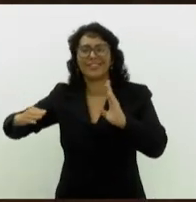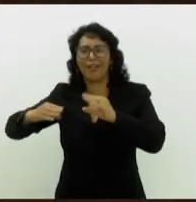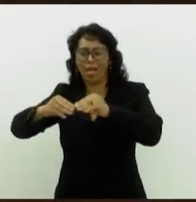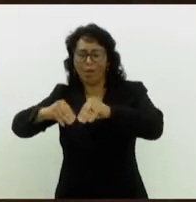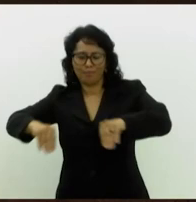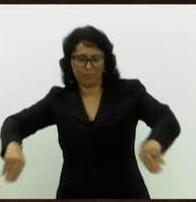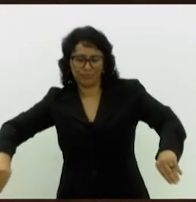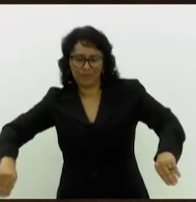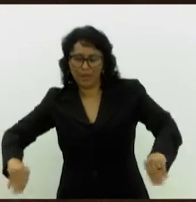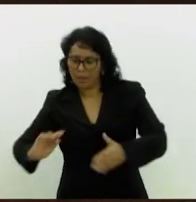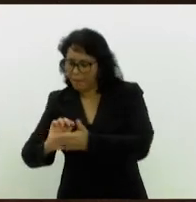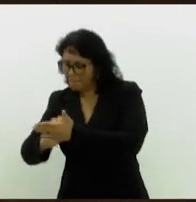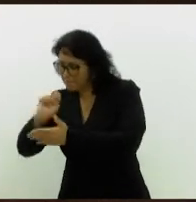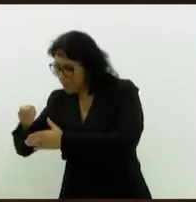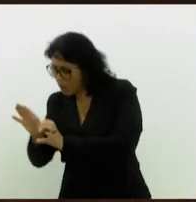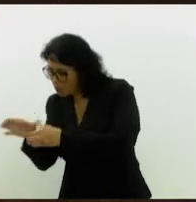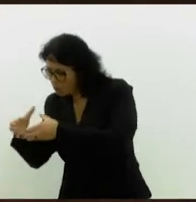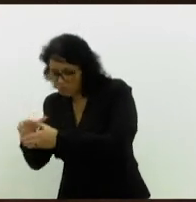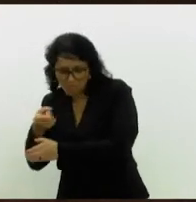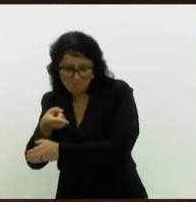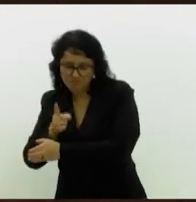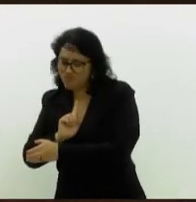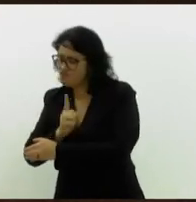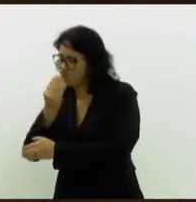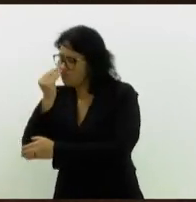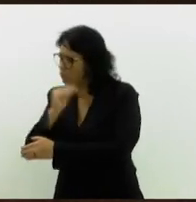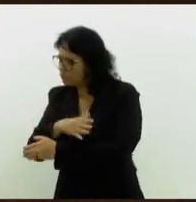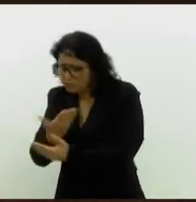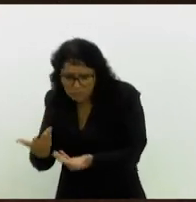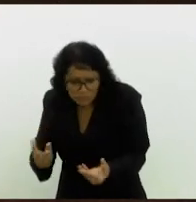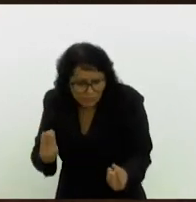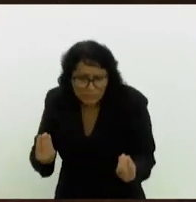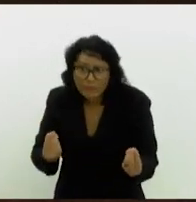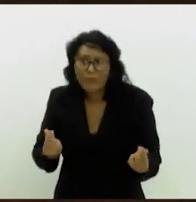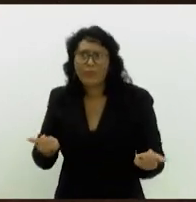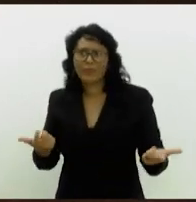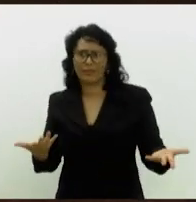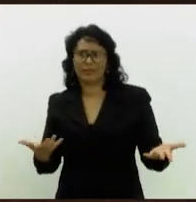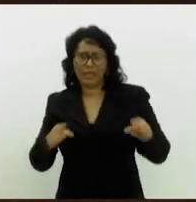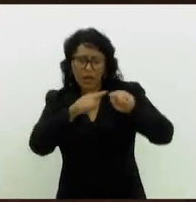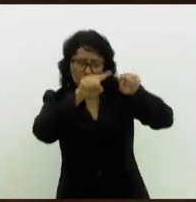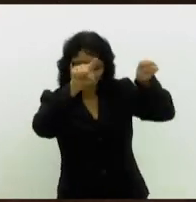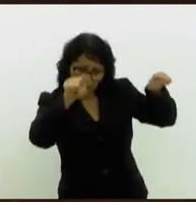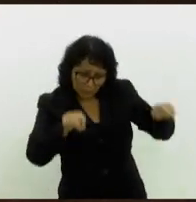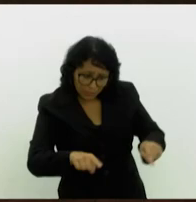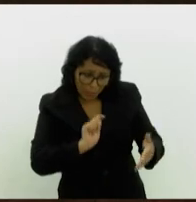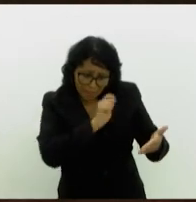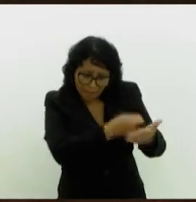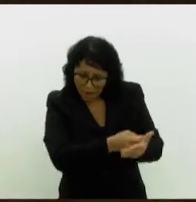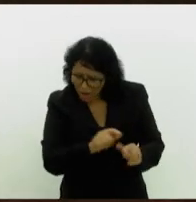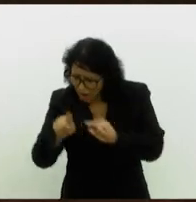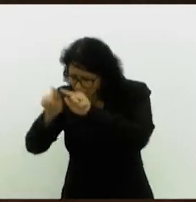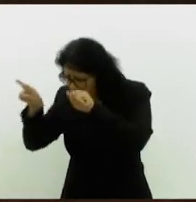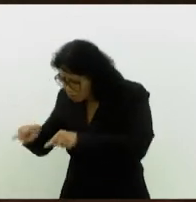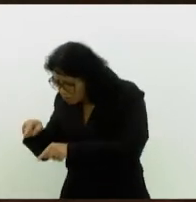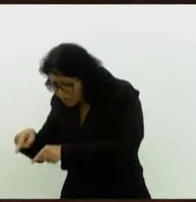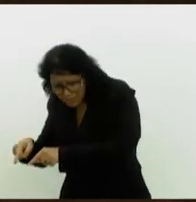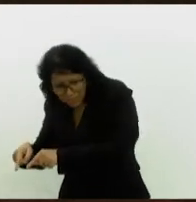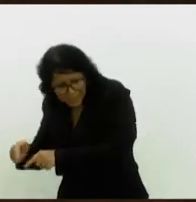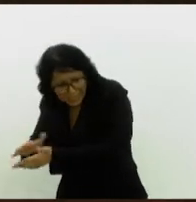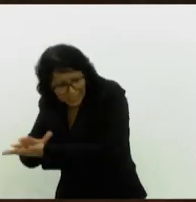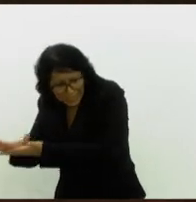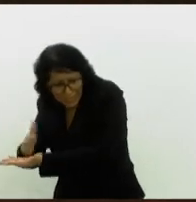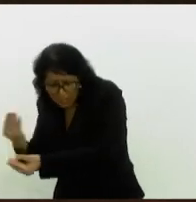outros e aí os outros são a maioria dos Servidores Públicos do Estado que estão no